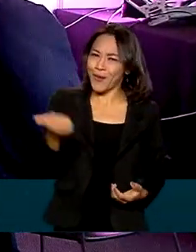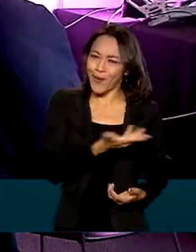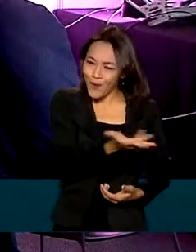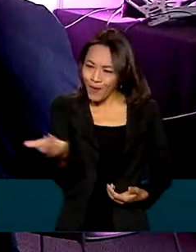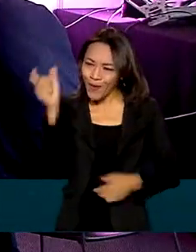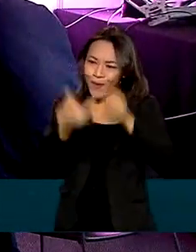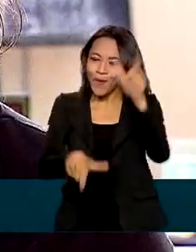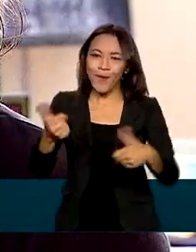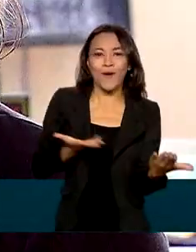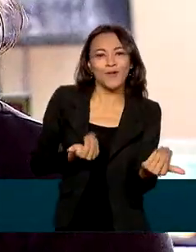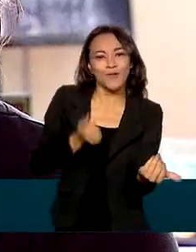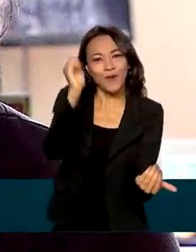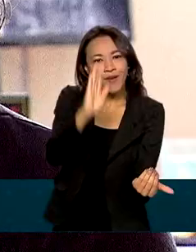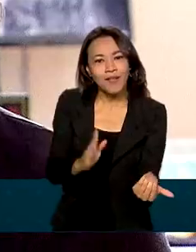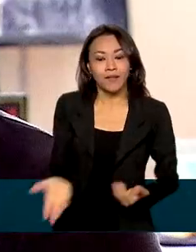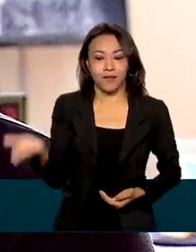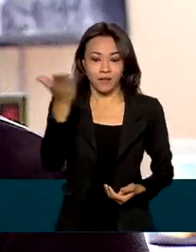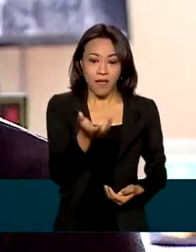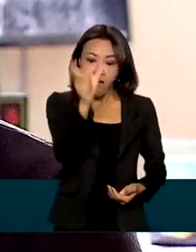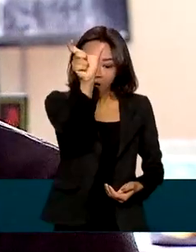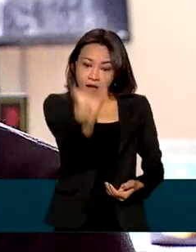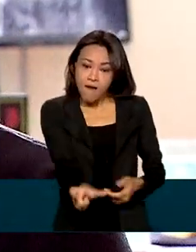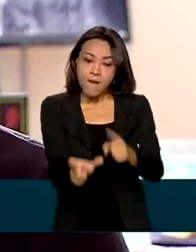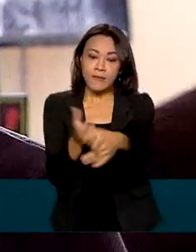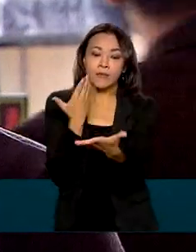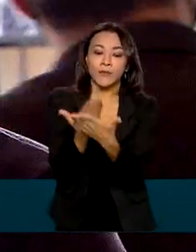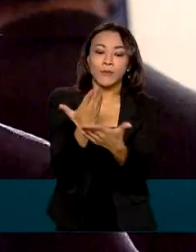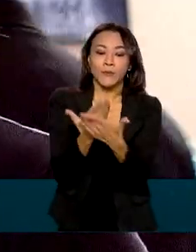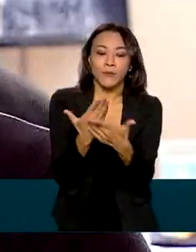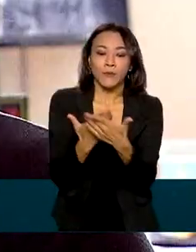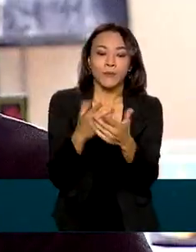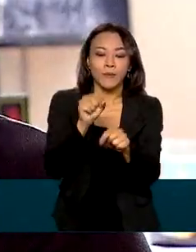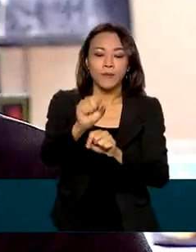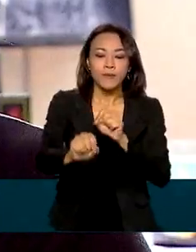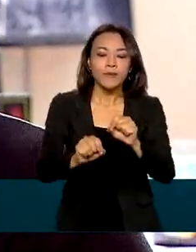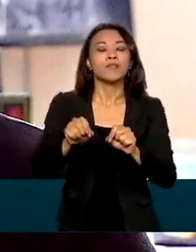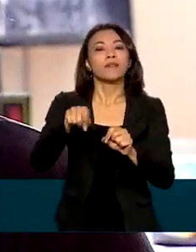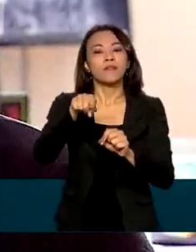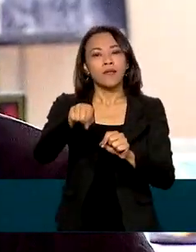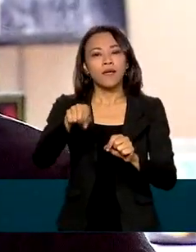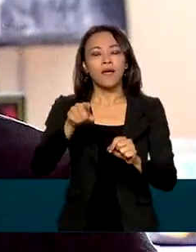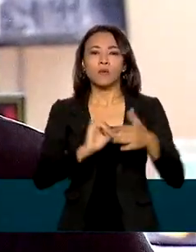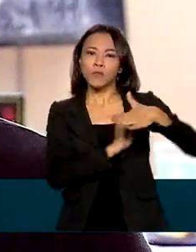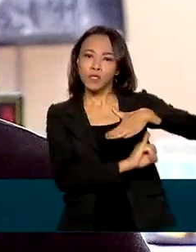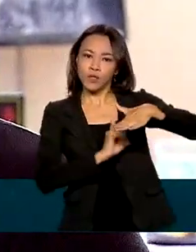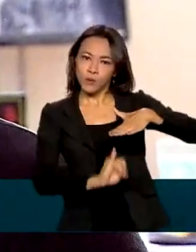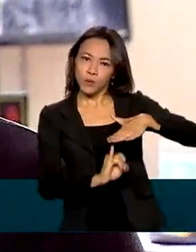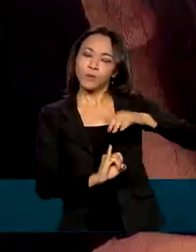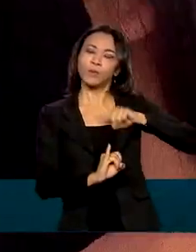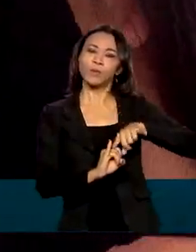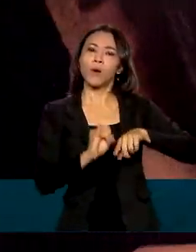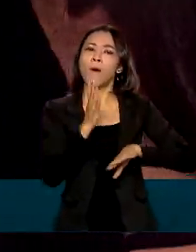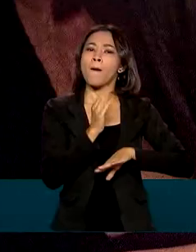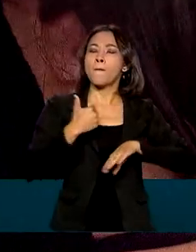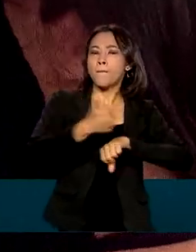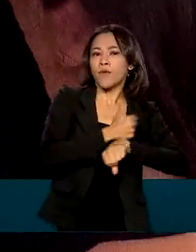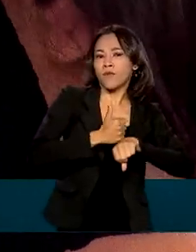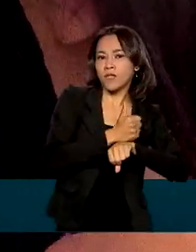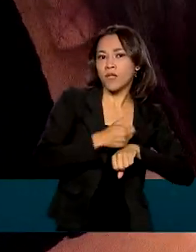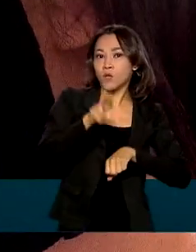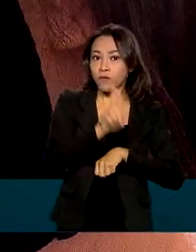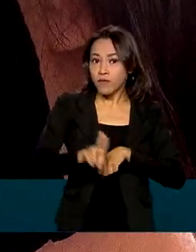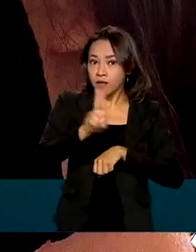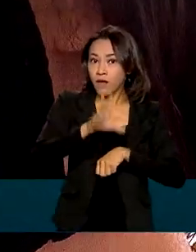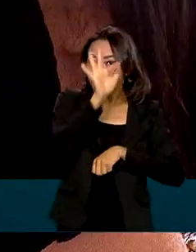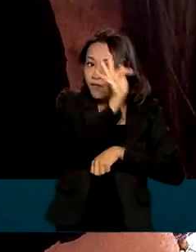jovem brasileiro. Essa estudante do curso de Agricultura Ornamental do Instituto Profissionalizante da Universidade Federal